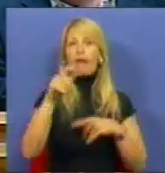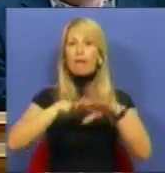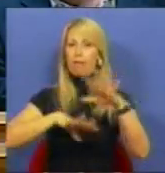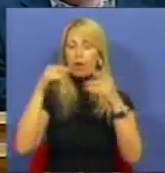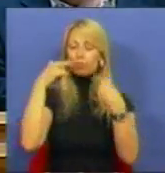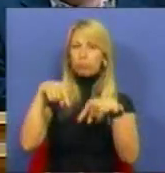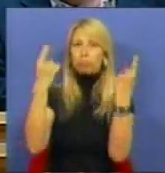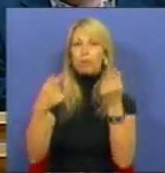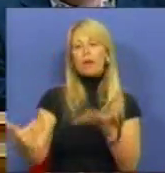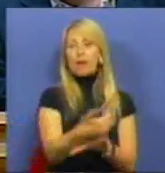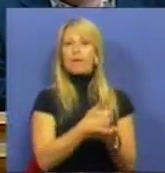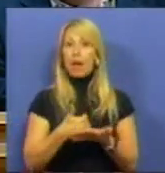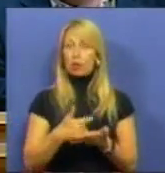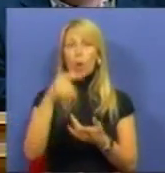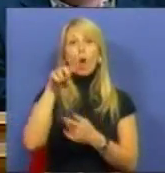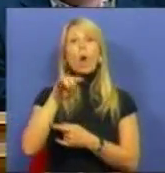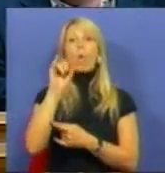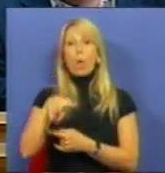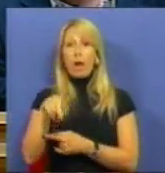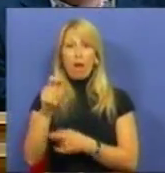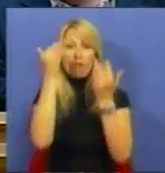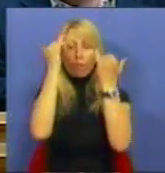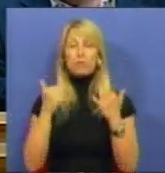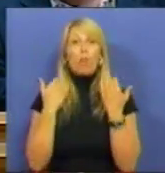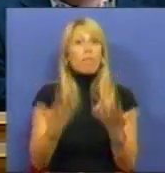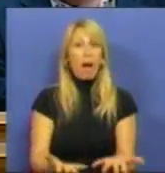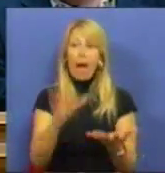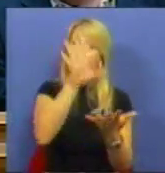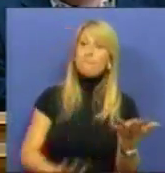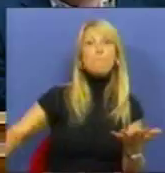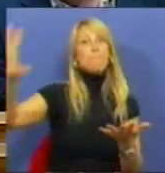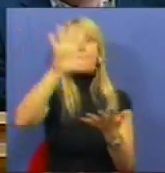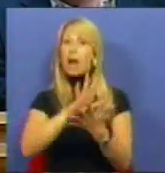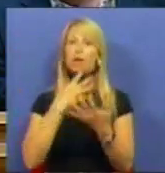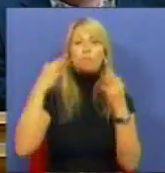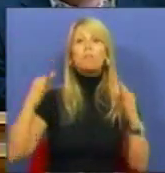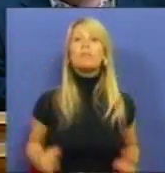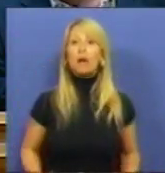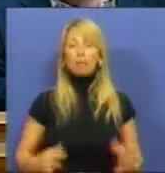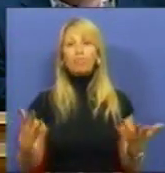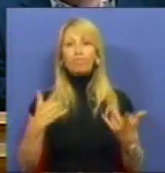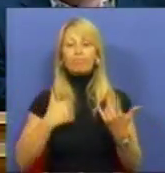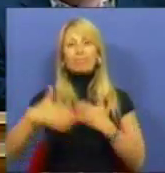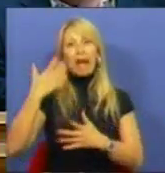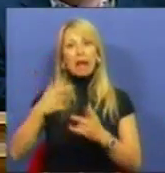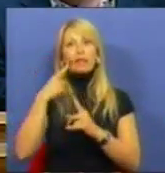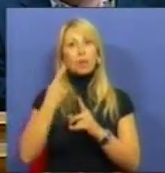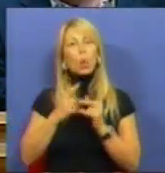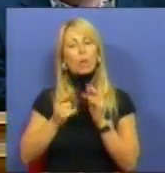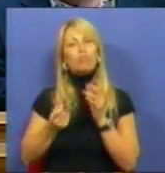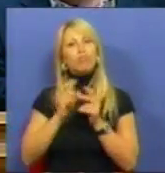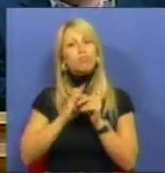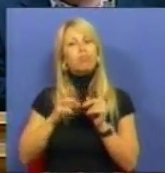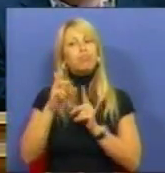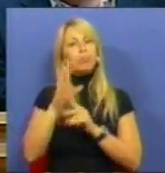INE informou todo o país de que os tímidos sinais de retoma que observámos no primeiro trimestre de